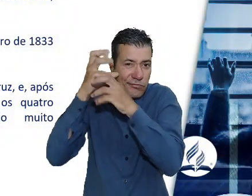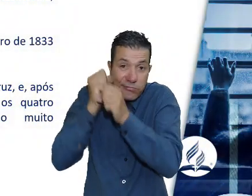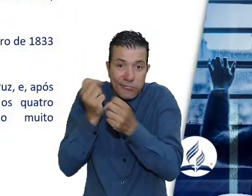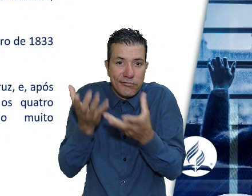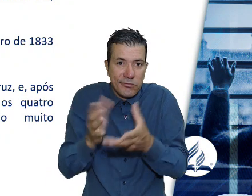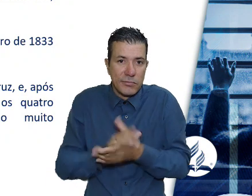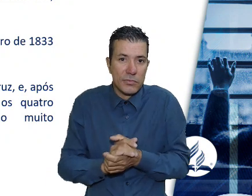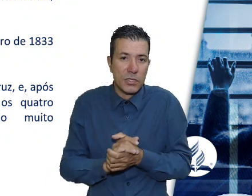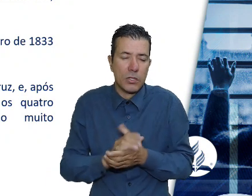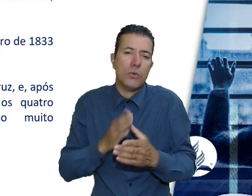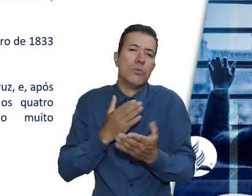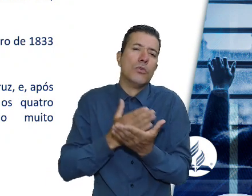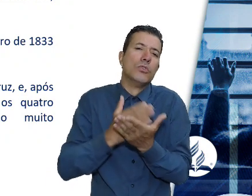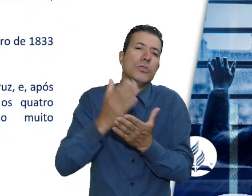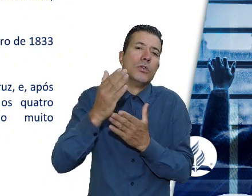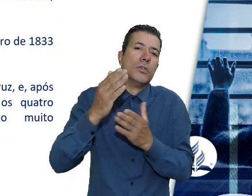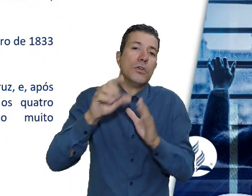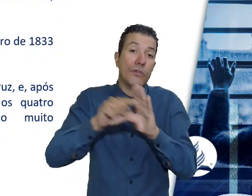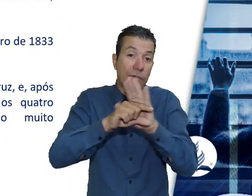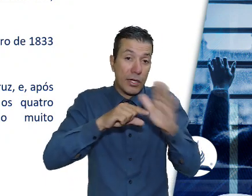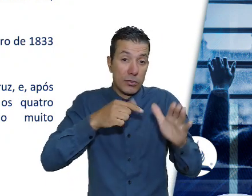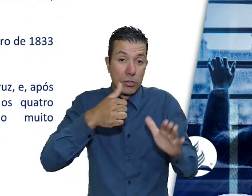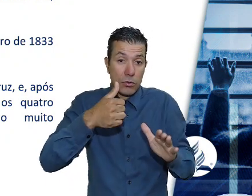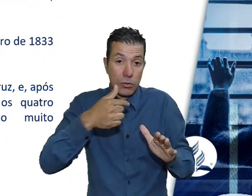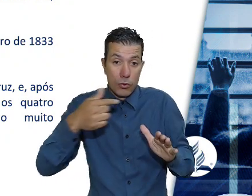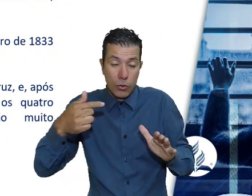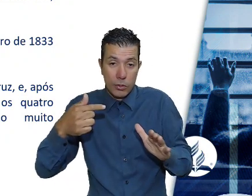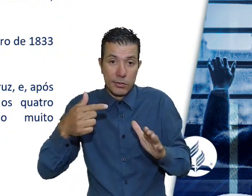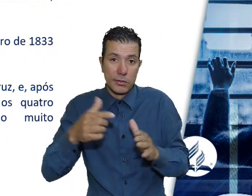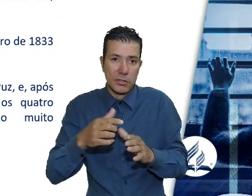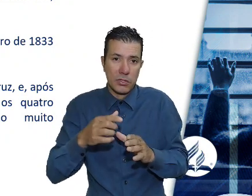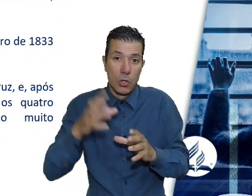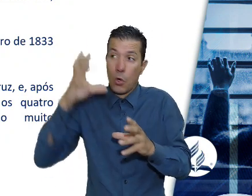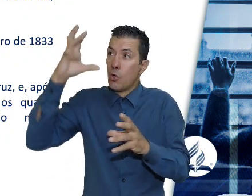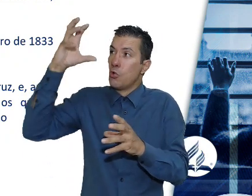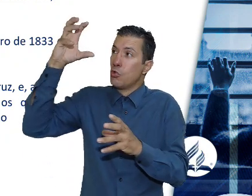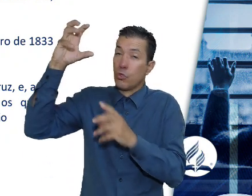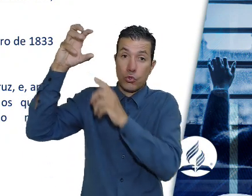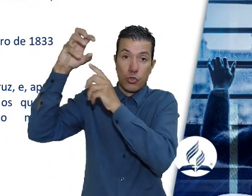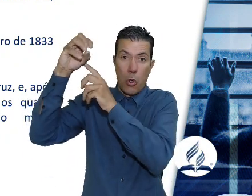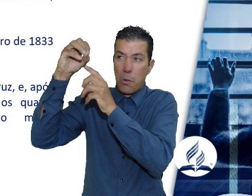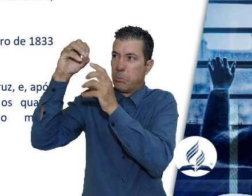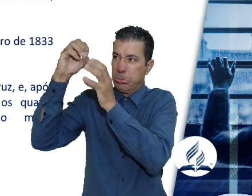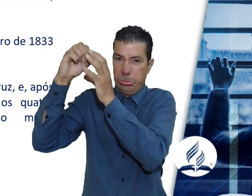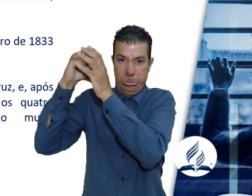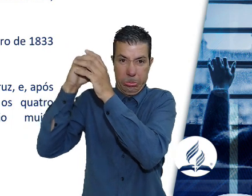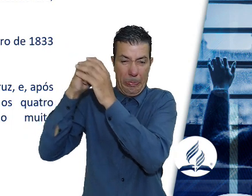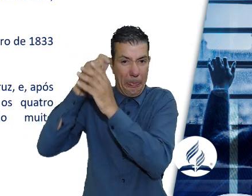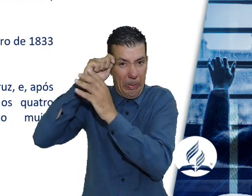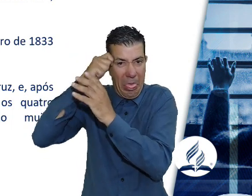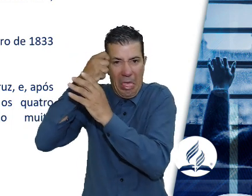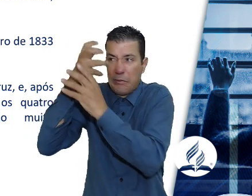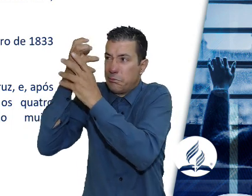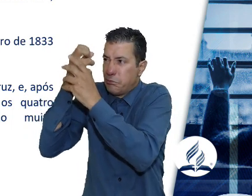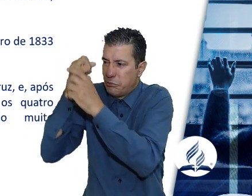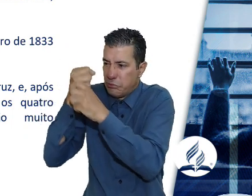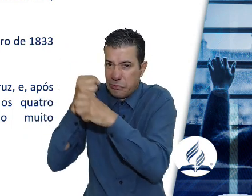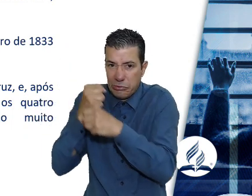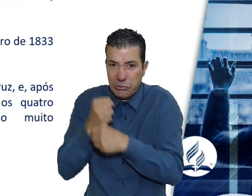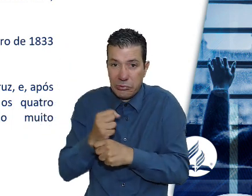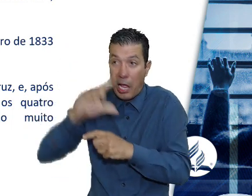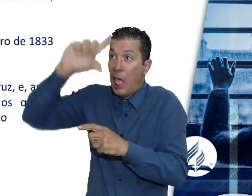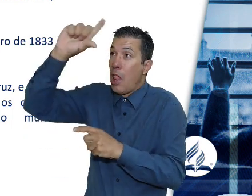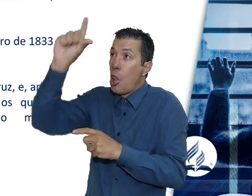aqui, continuando no verso 12, o sol se tornou negro como saco de crina, a lua toda como